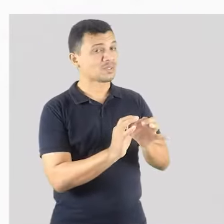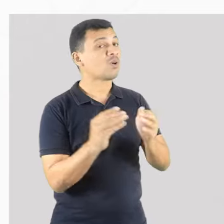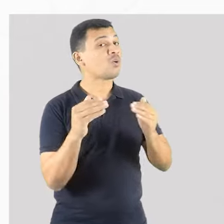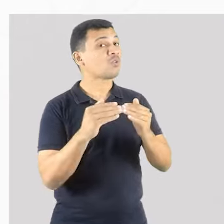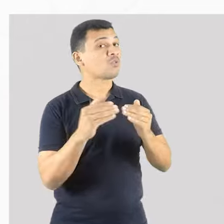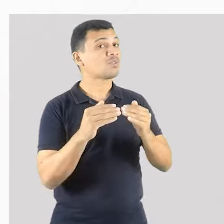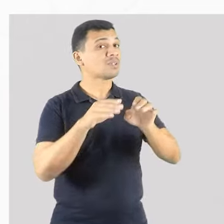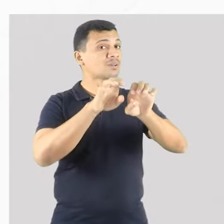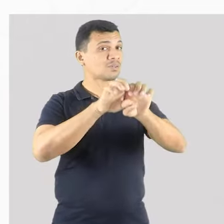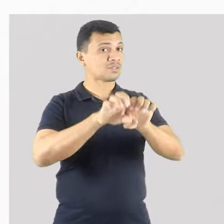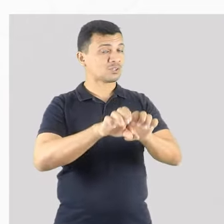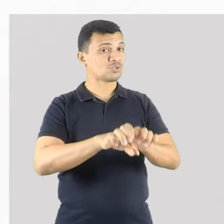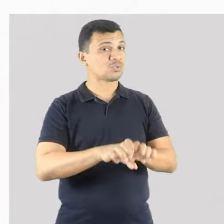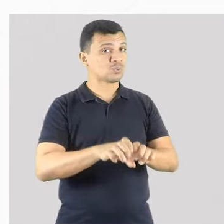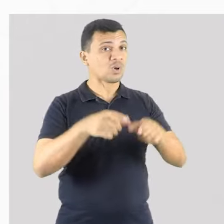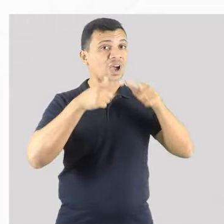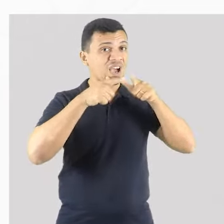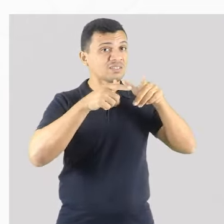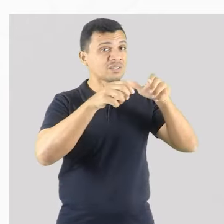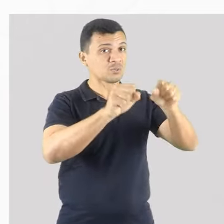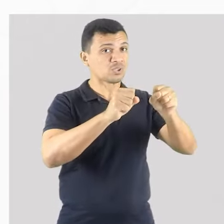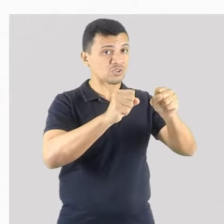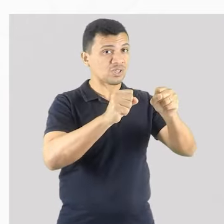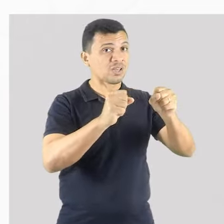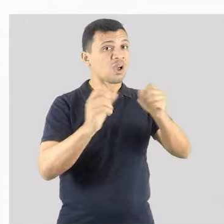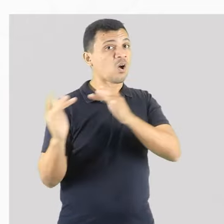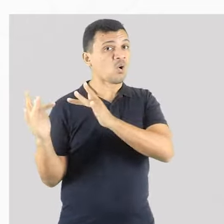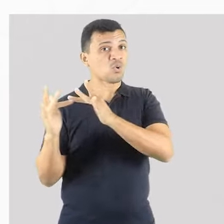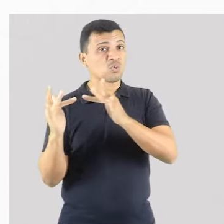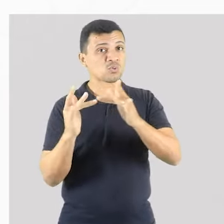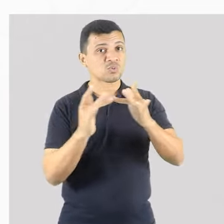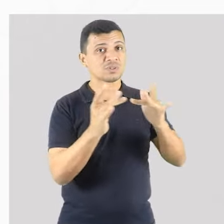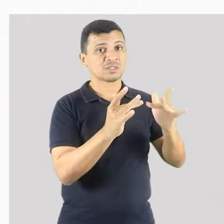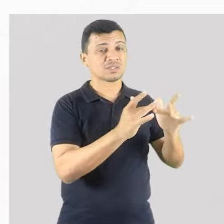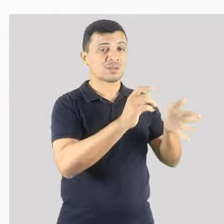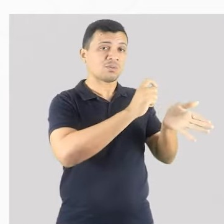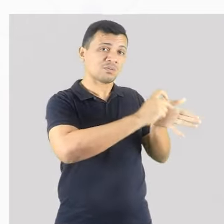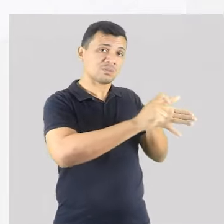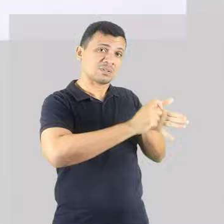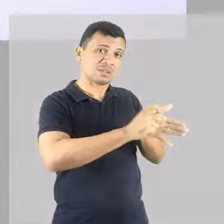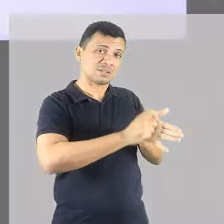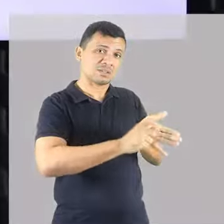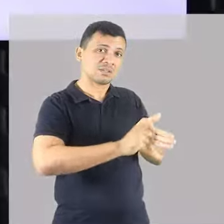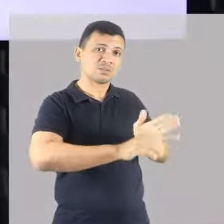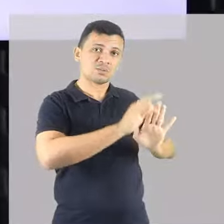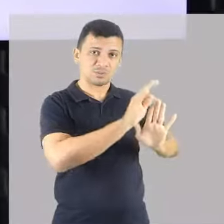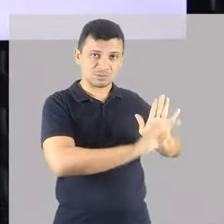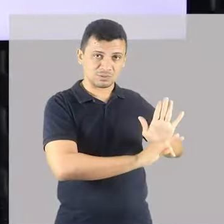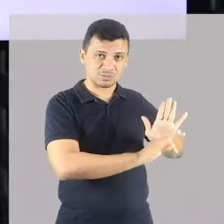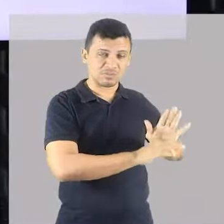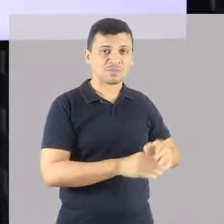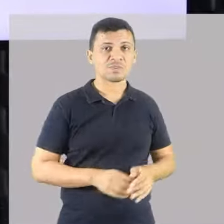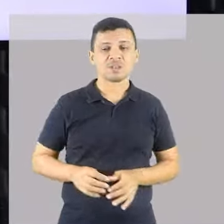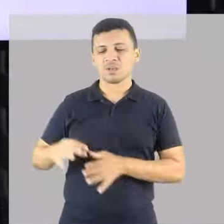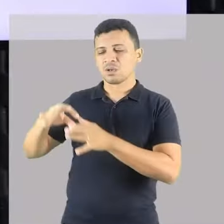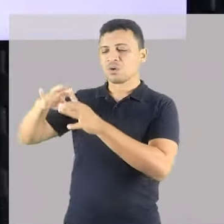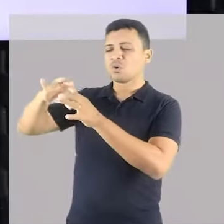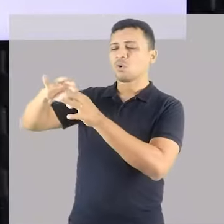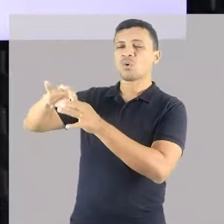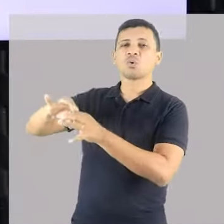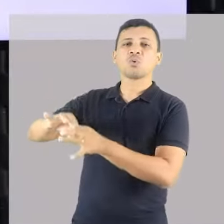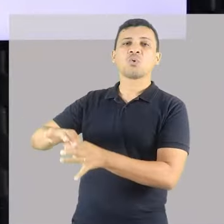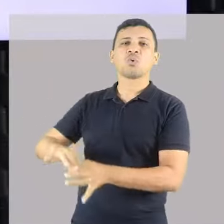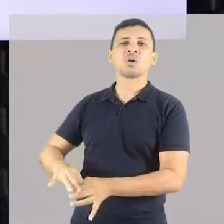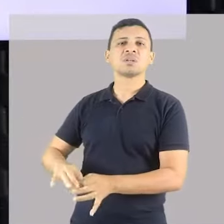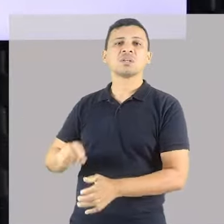a estrutura linguística de conexão da da na na na construção do texto A coerência é